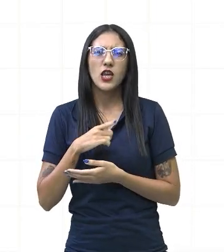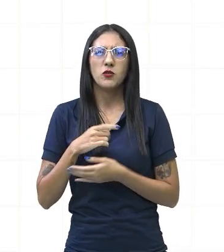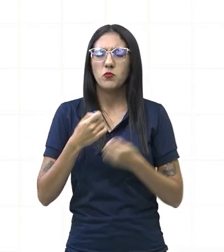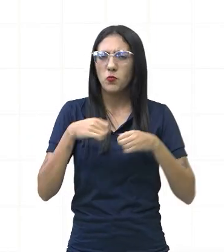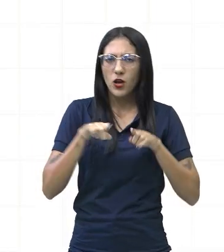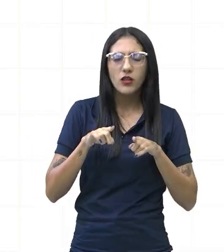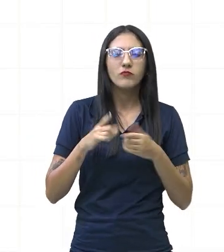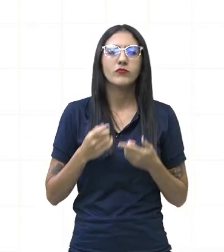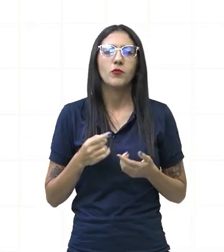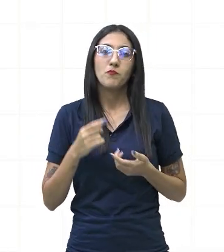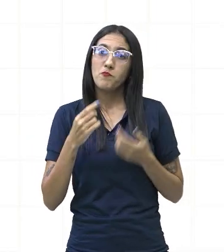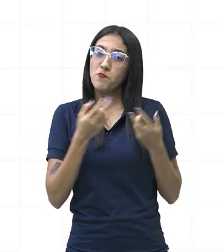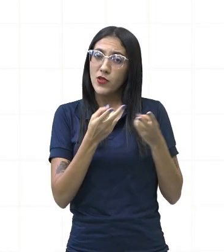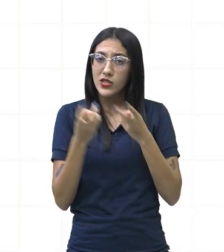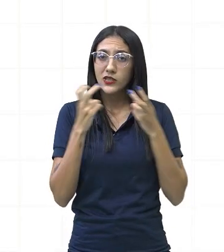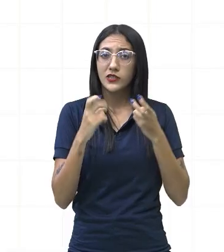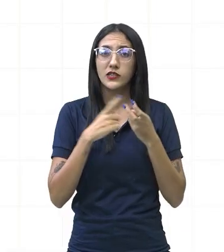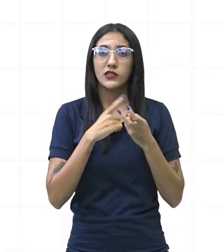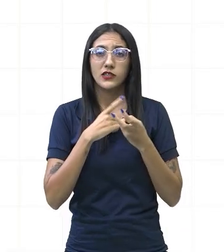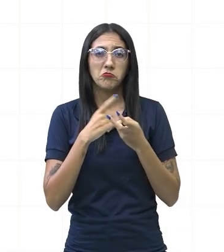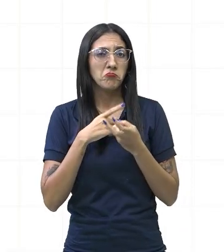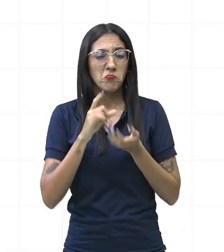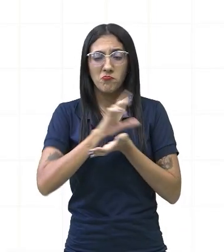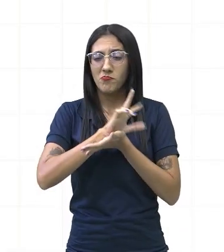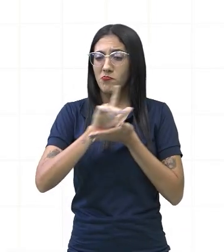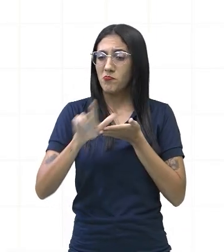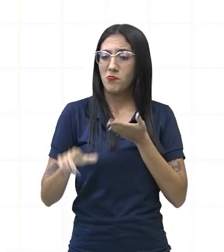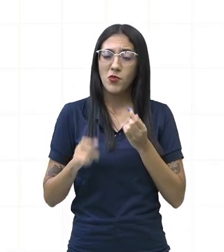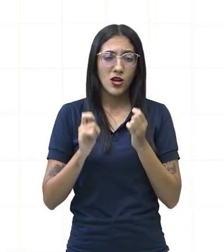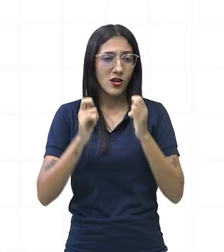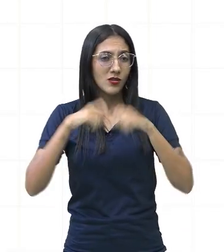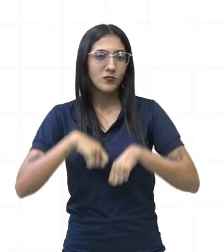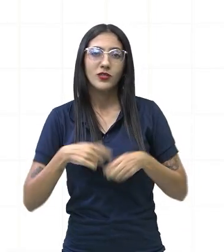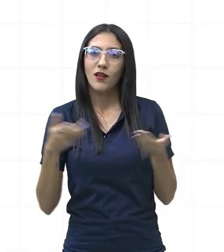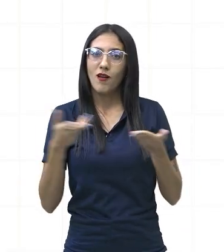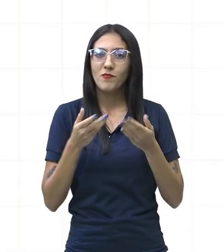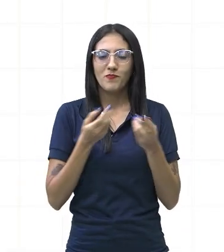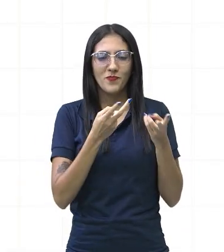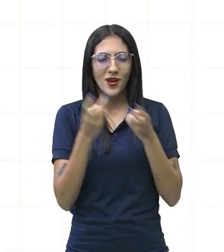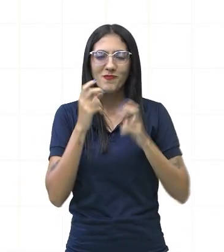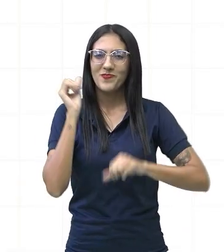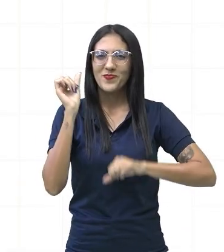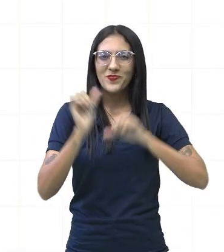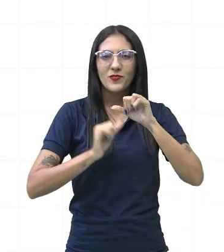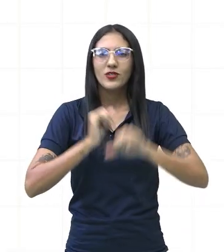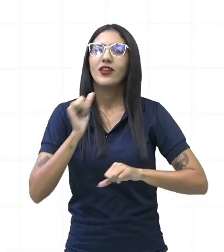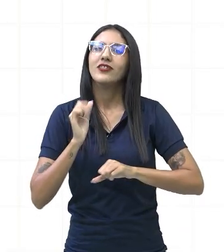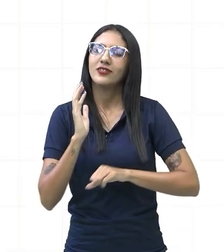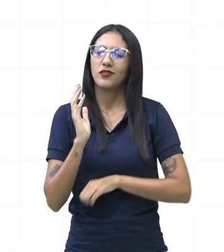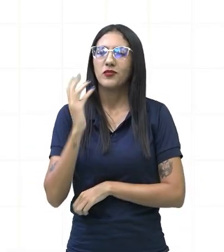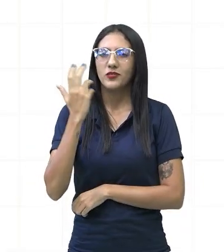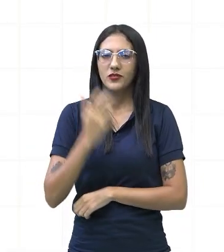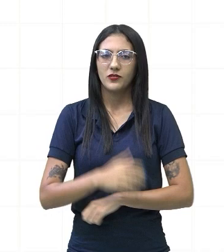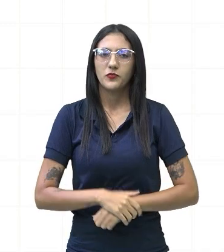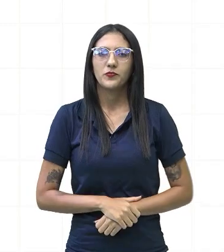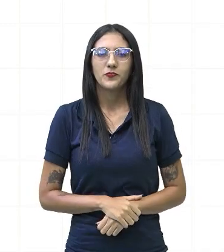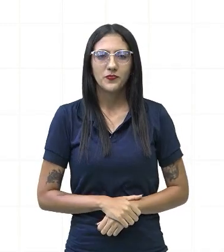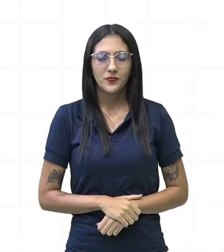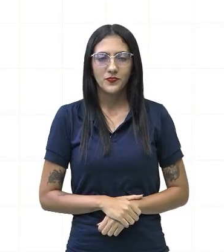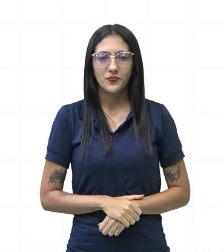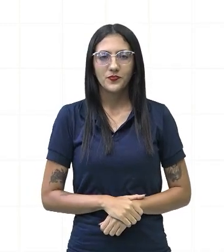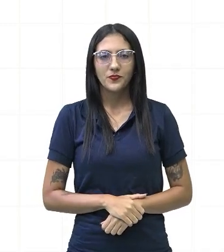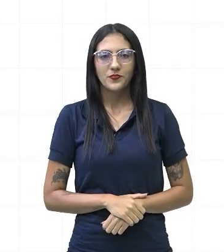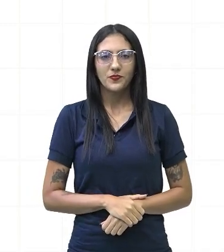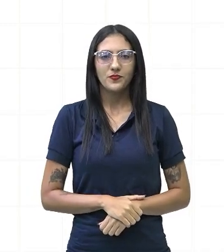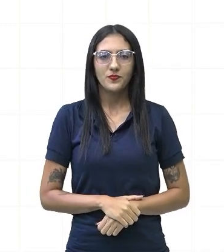percebam as formas que a gente pode, então, ver, né, este tempo, as mudanças, não é mesmo? Então, na nossa